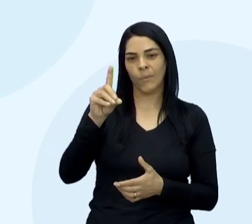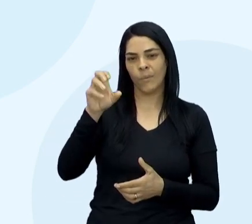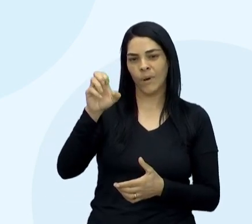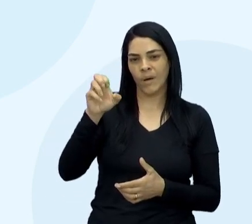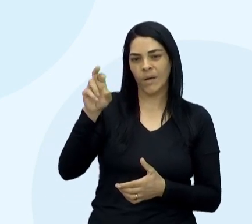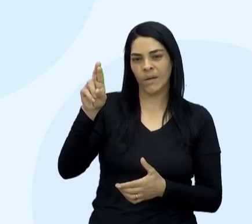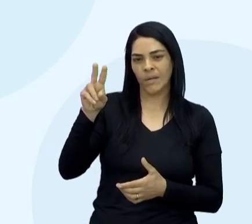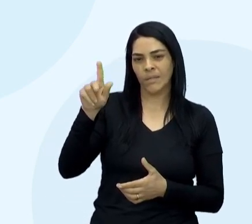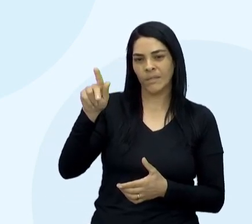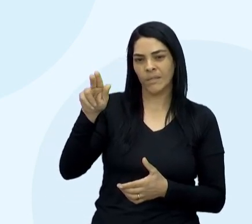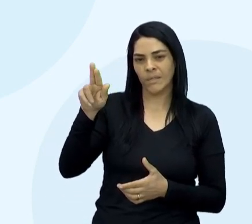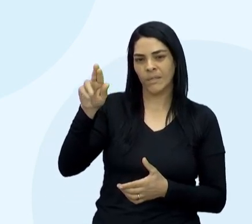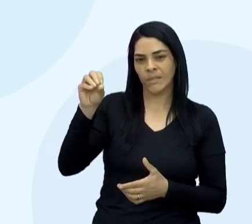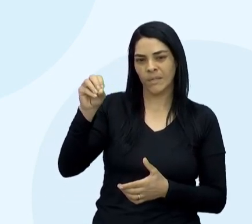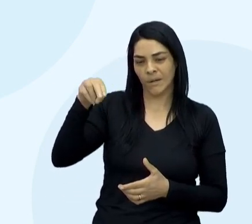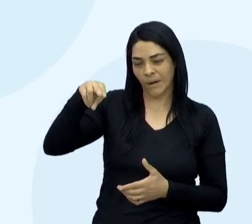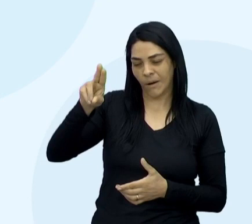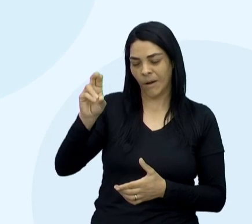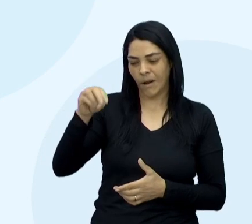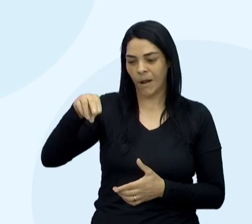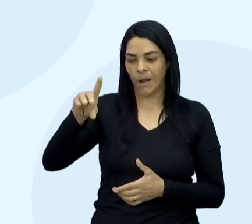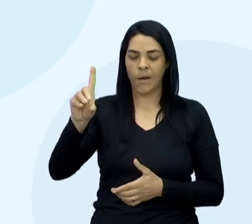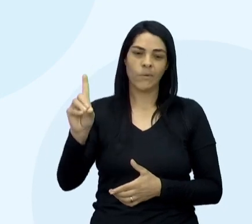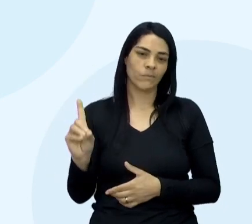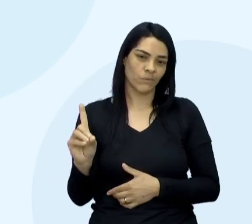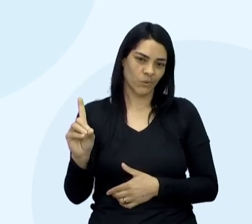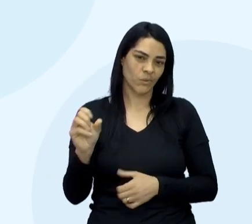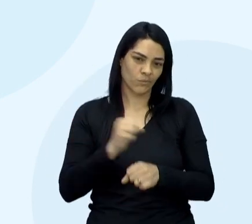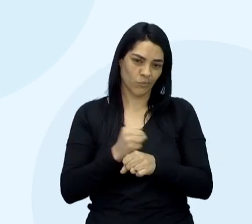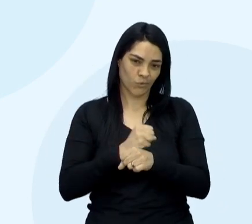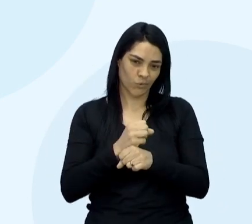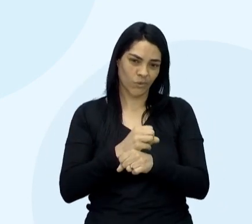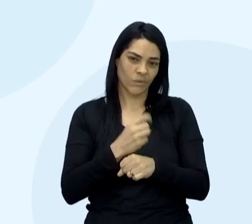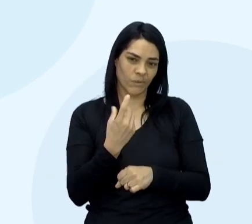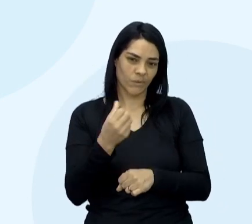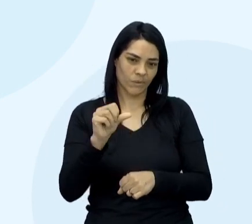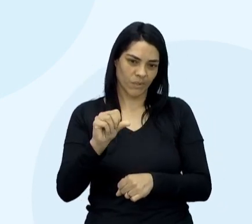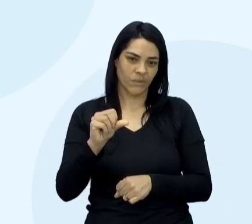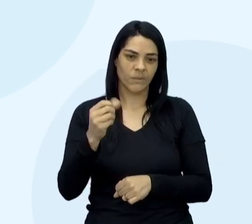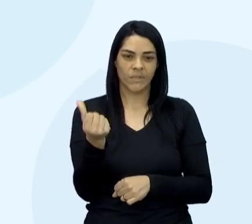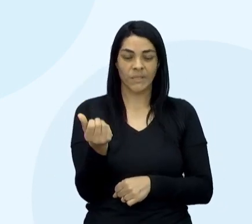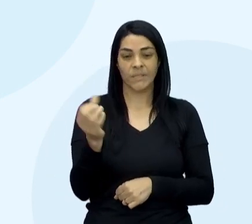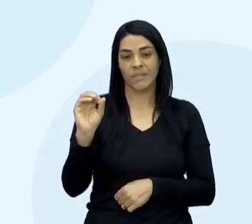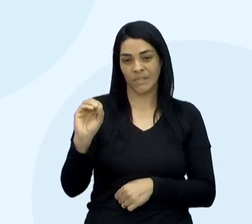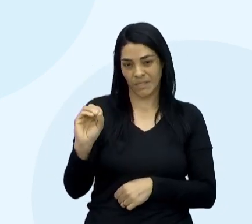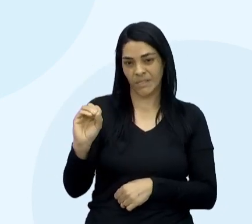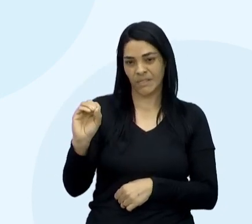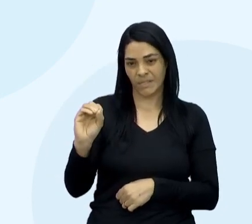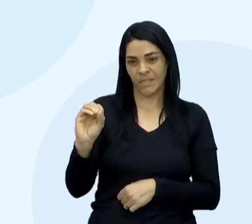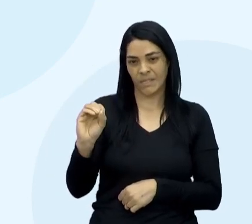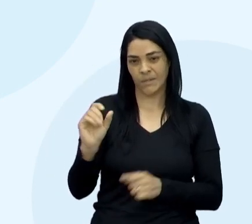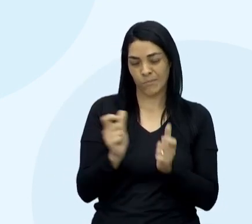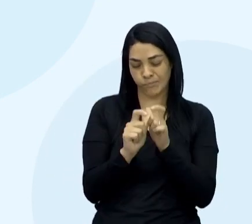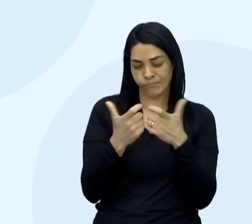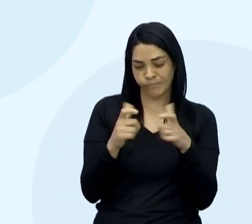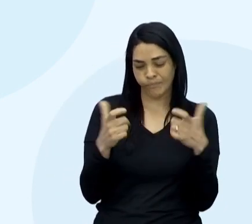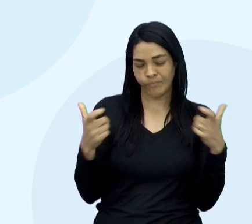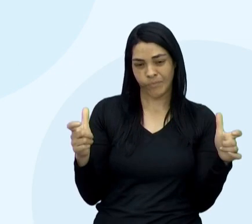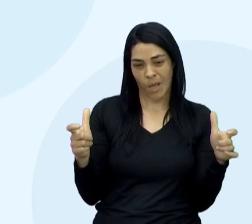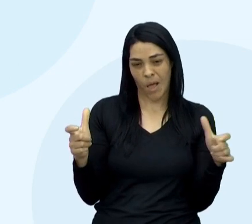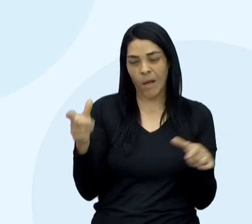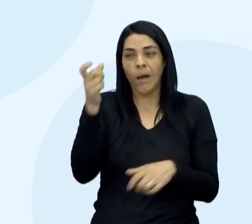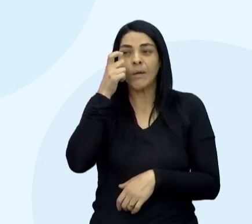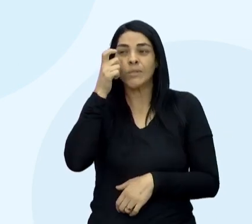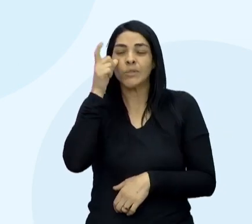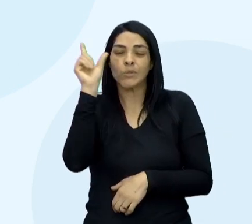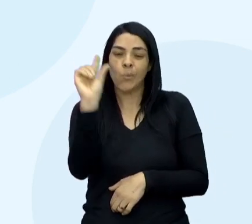da contracultura norte-americana nos anos 60. Suas obras, o pessoal do Ud-Grude, na maioria, são pouco assistidas, com